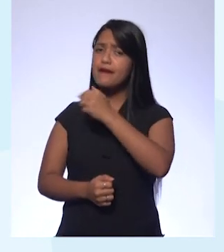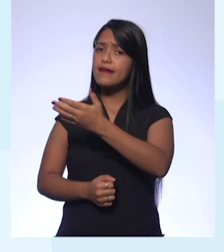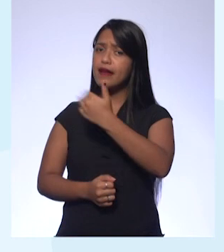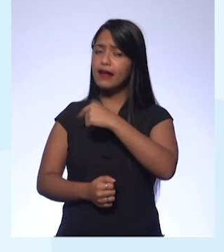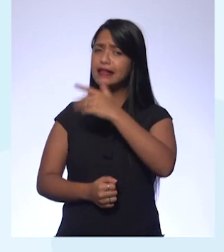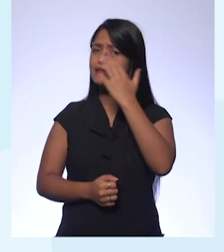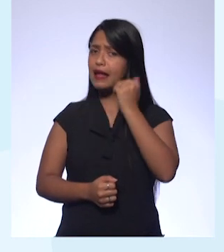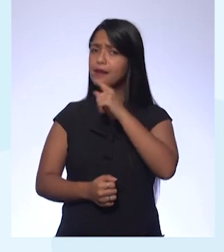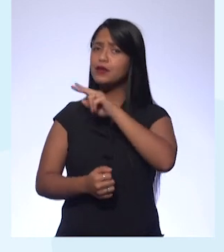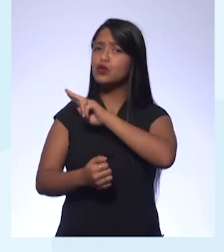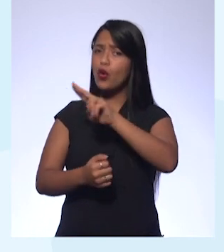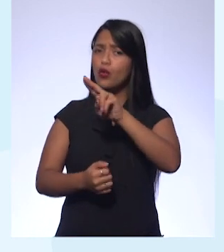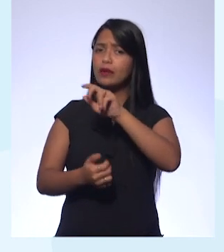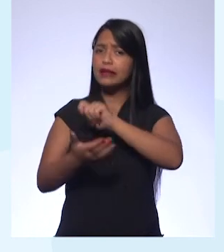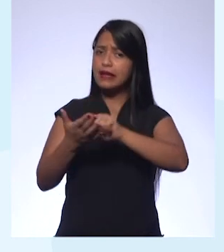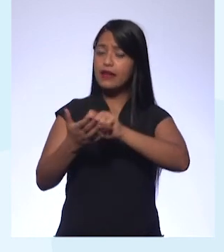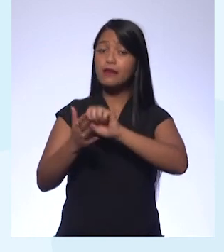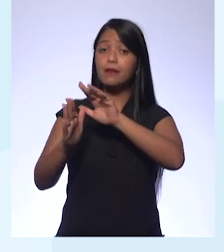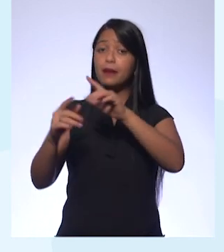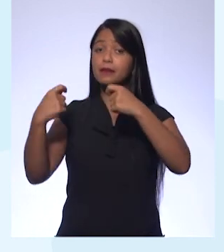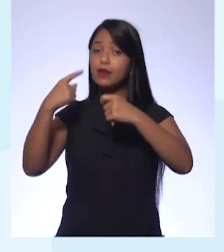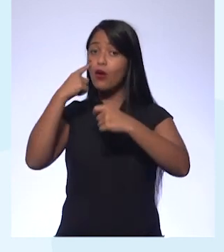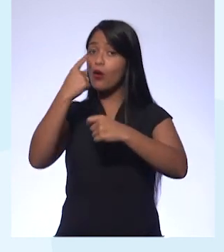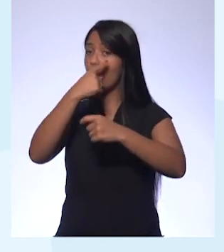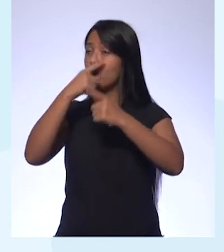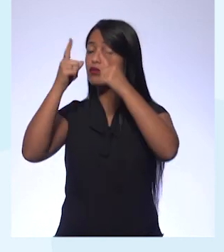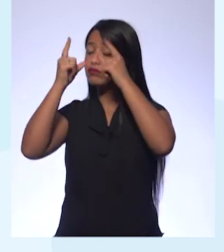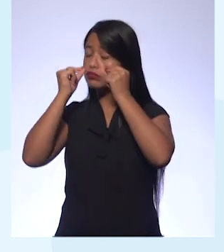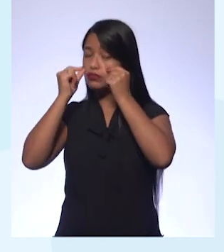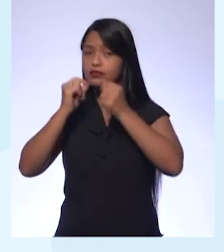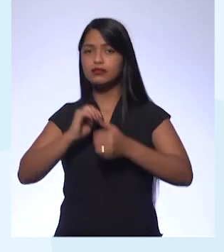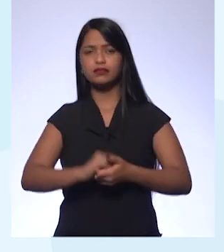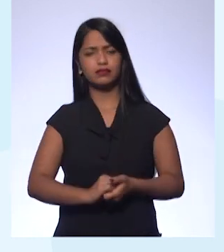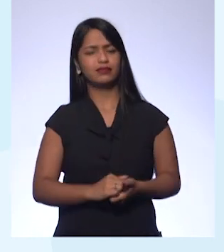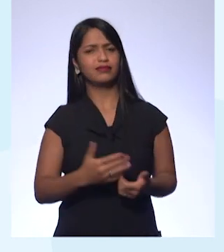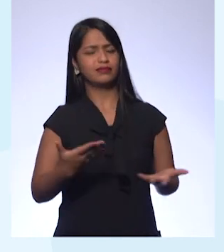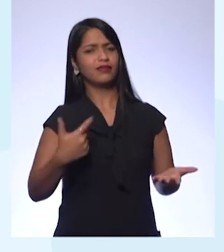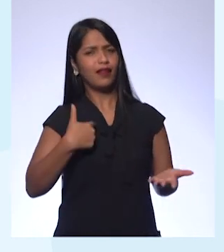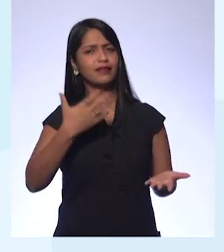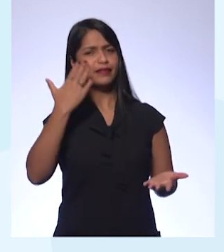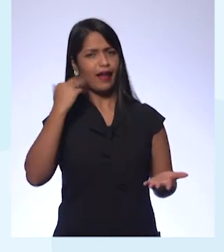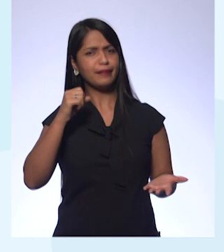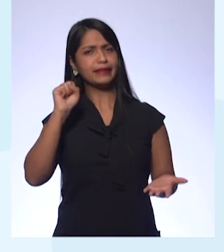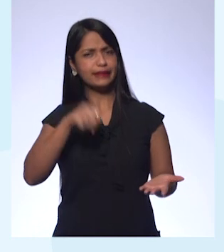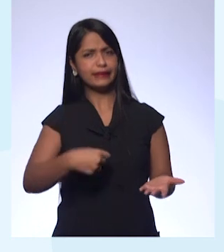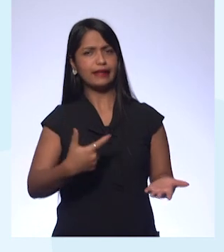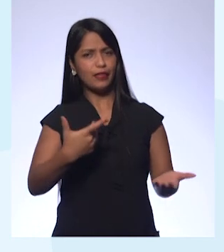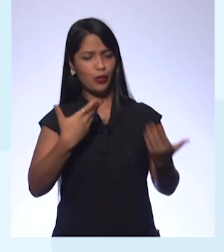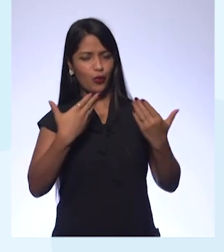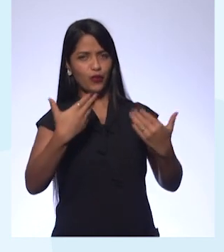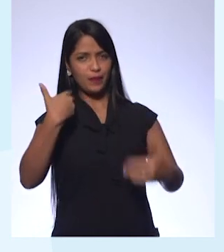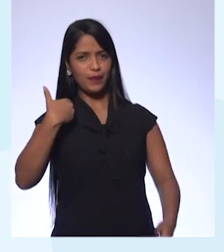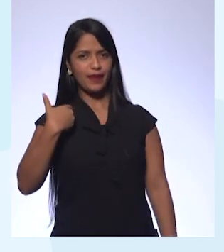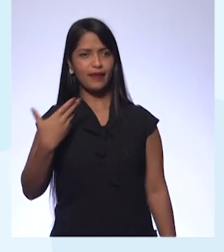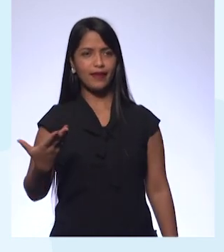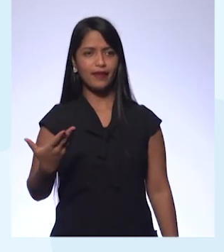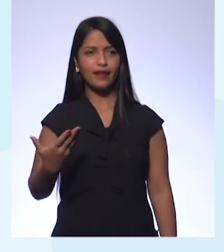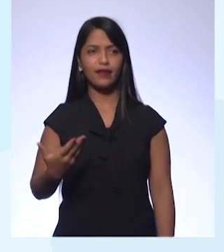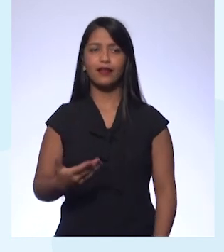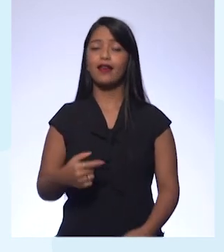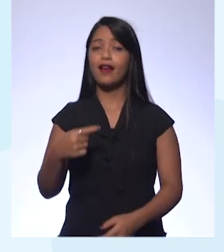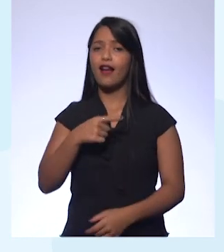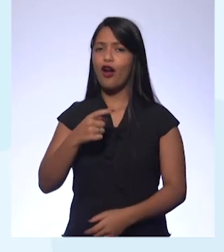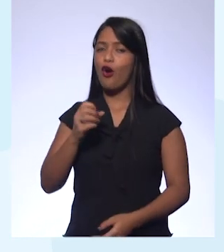escrever teu nome com o zóio fechado? Aí a mãe fala, ô, Chave Maria, meu filho, sei sim. Tu tá duvidando de eu? Aí ele, ô,